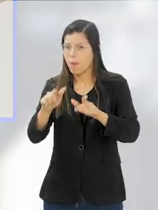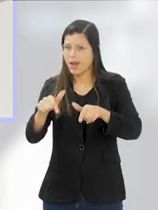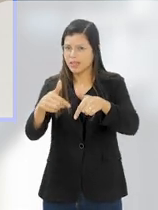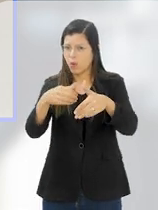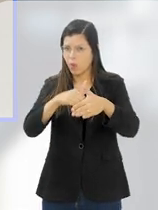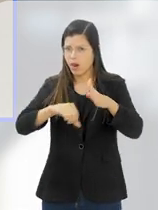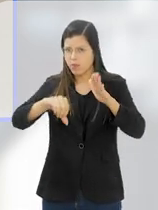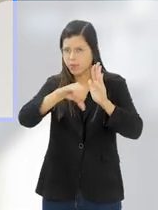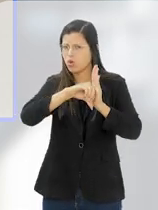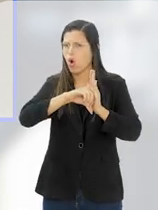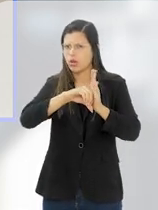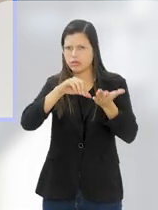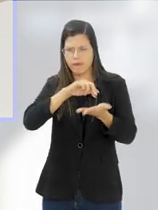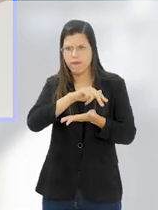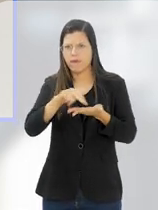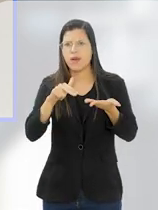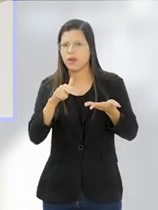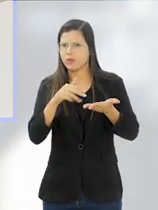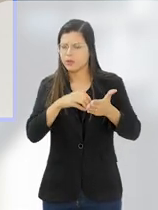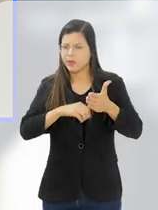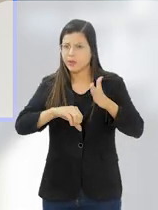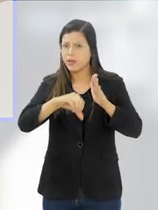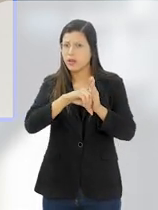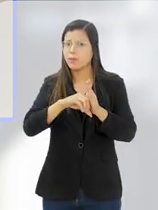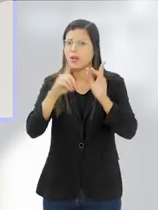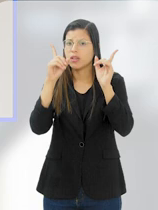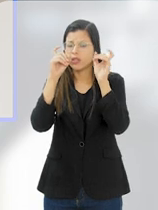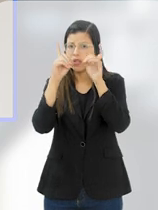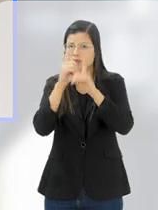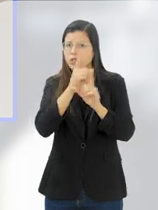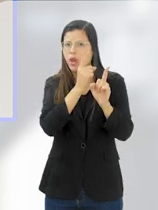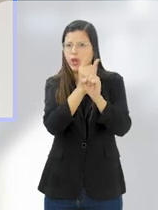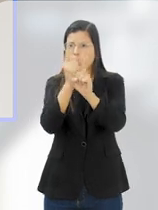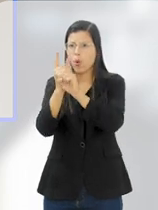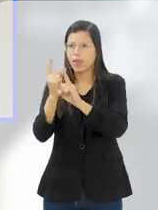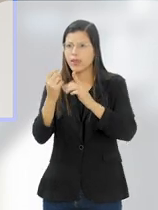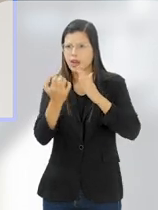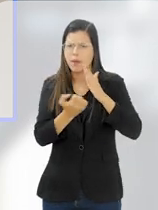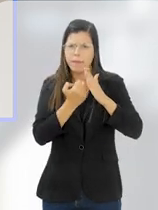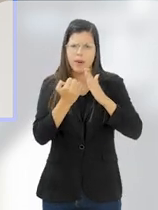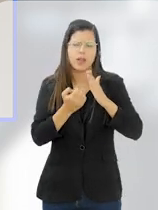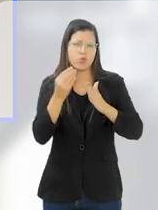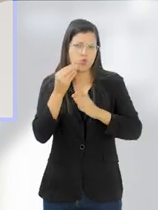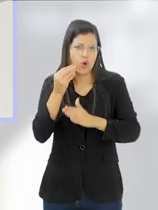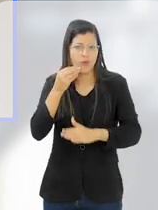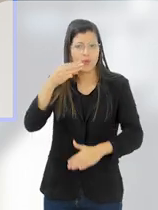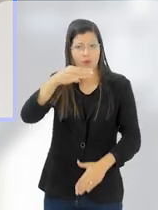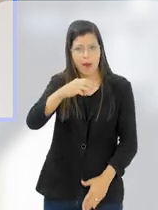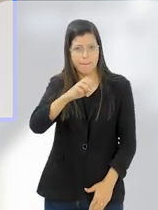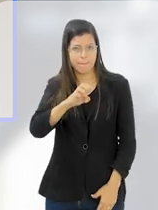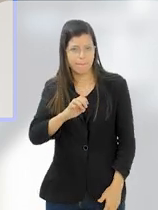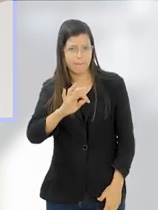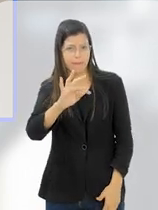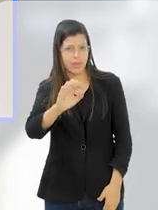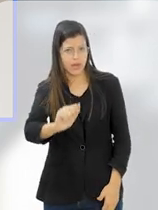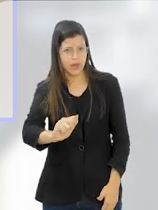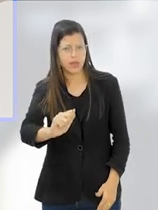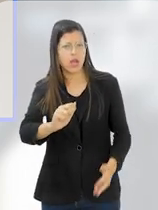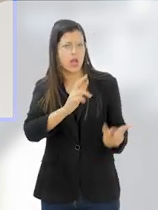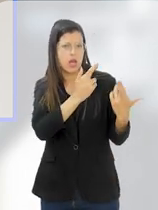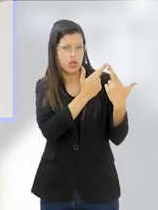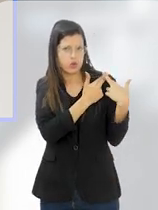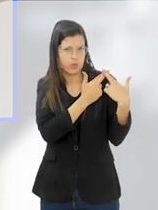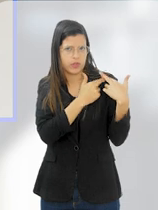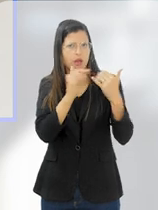múltiplo, e como a Maria falou, é muito difícil localizar as empresas. É claro que a Meta é a responsável pela